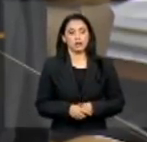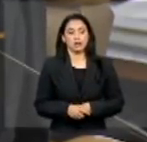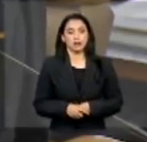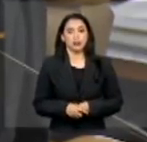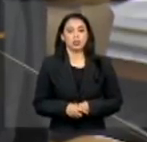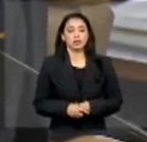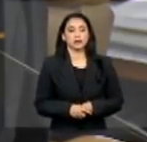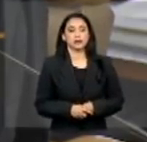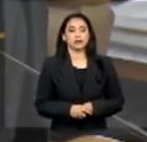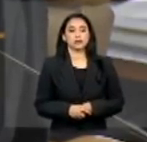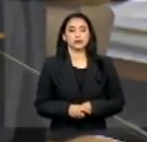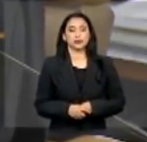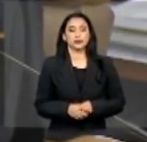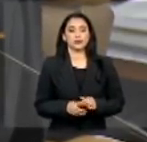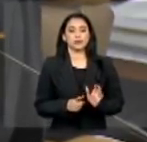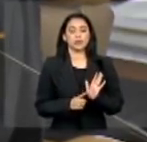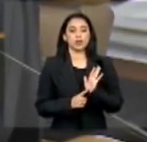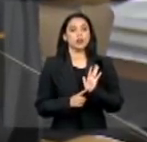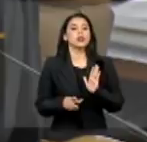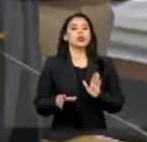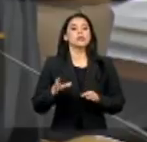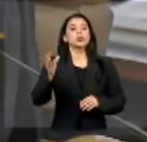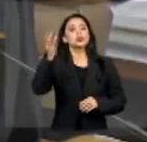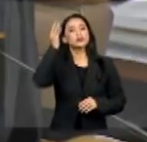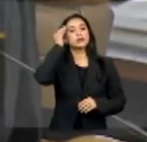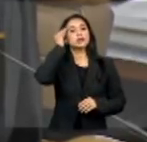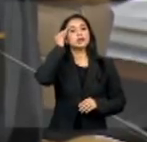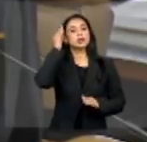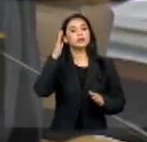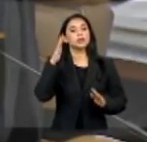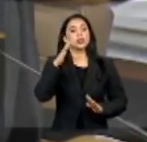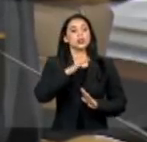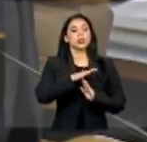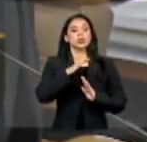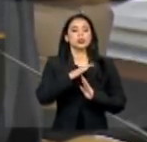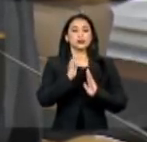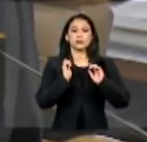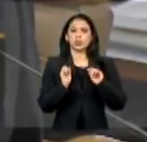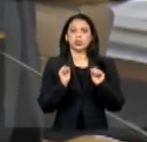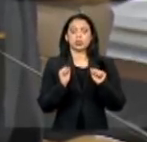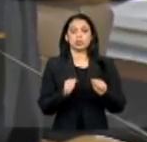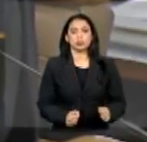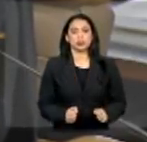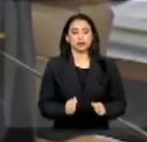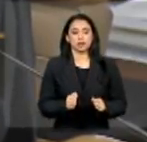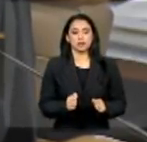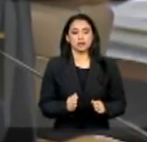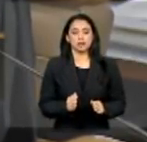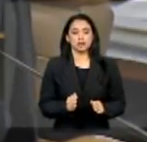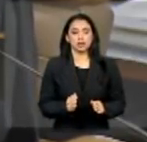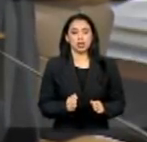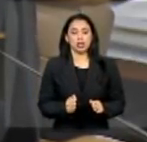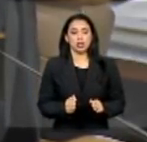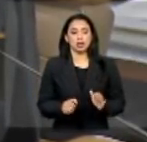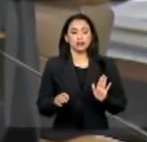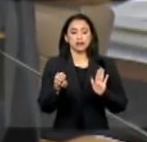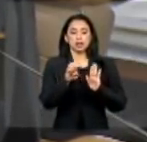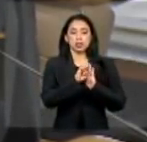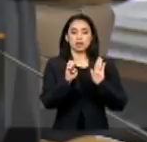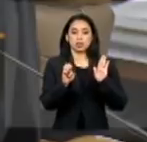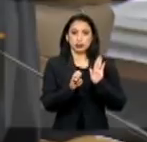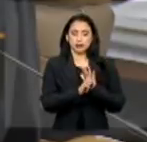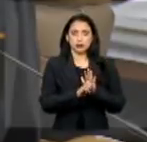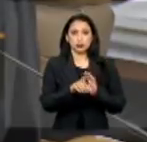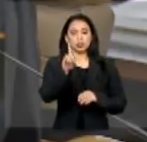traduz a compreensão os limites e as possibilidades diante desse estatuto constitucional do